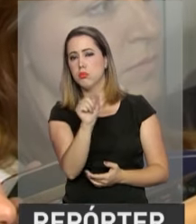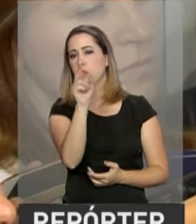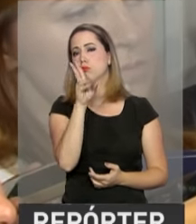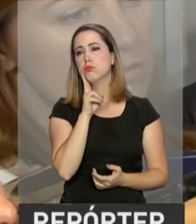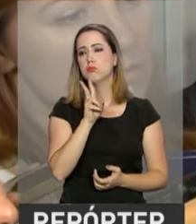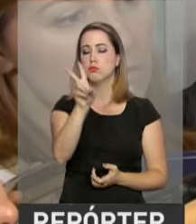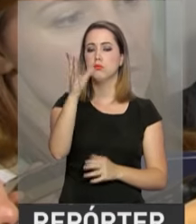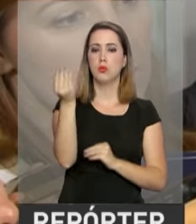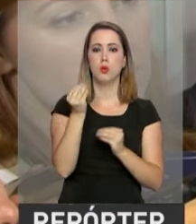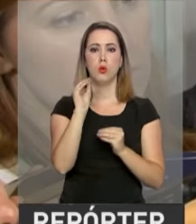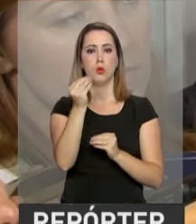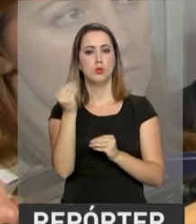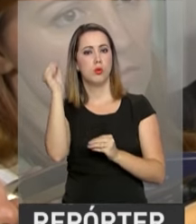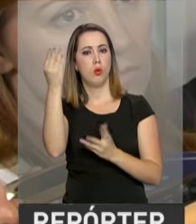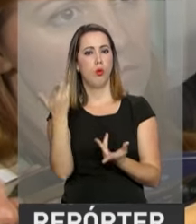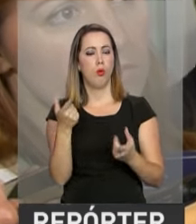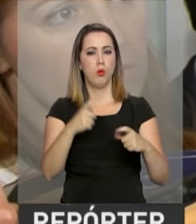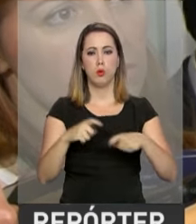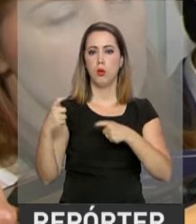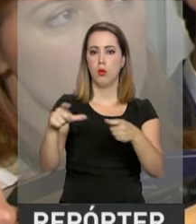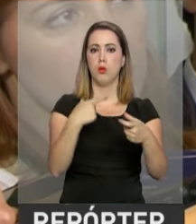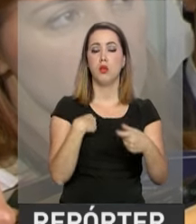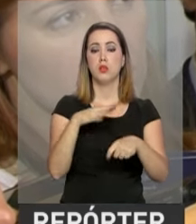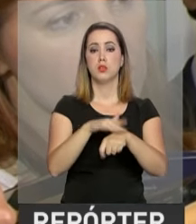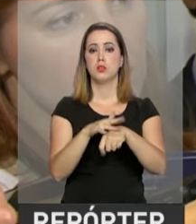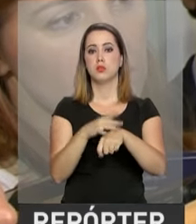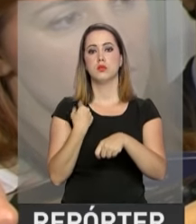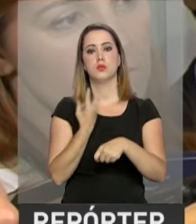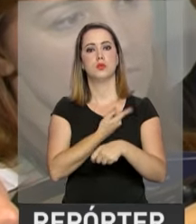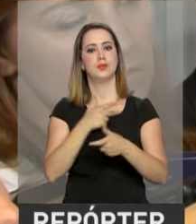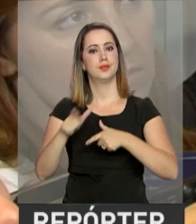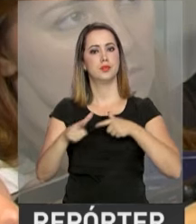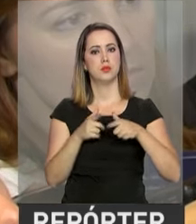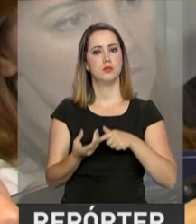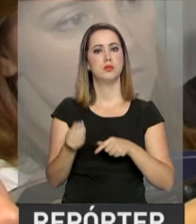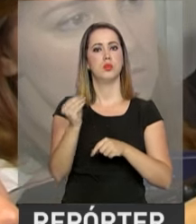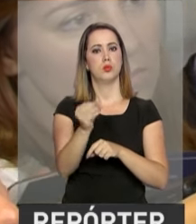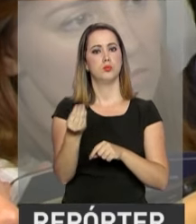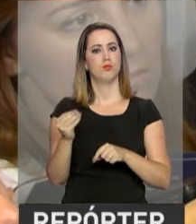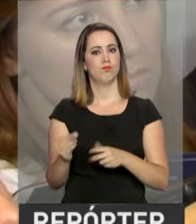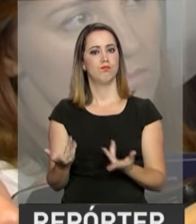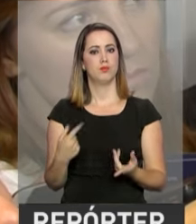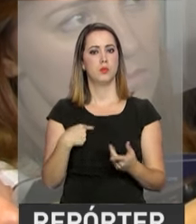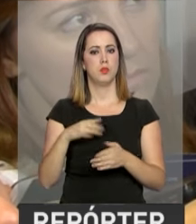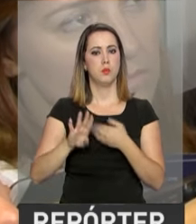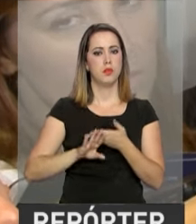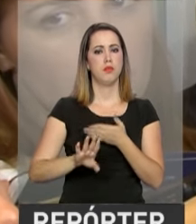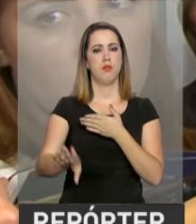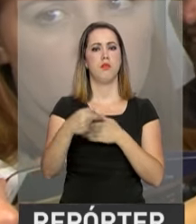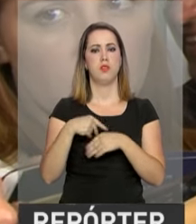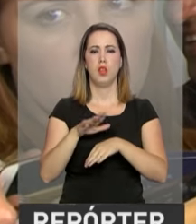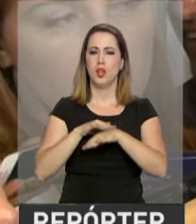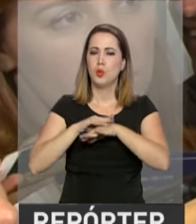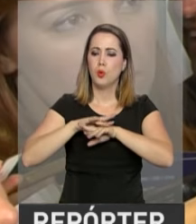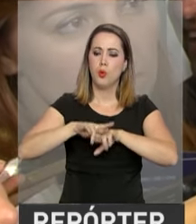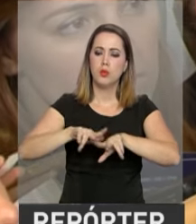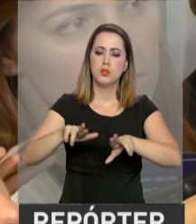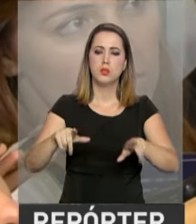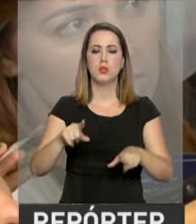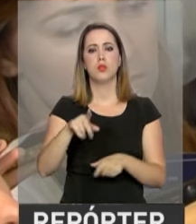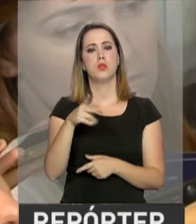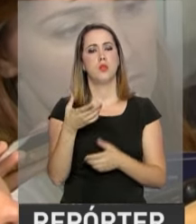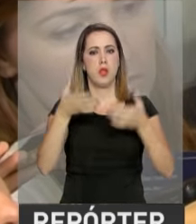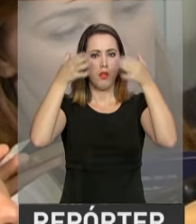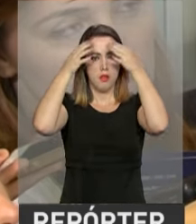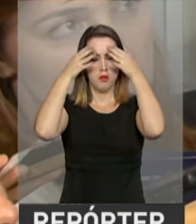dessas doenças e com isso agimos pontualmente para combatê-la e evitar microcefalia e que as pessoas fiquem